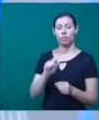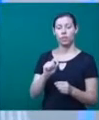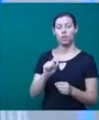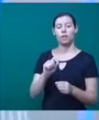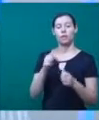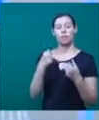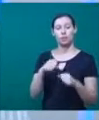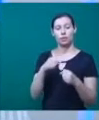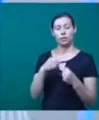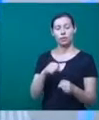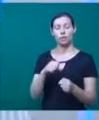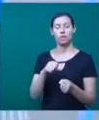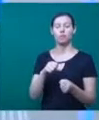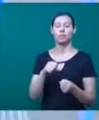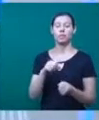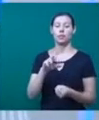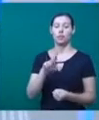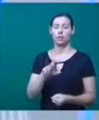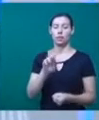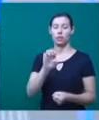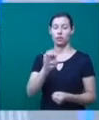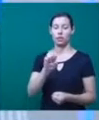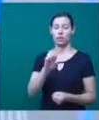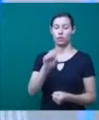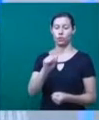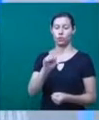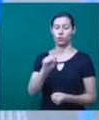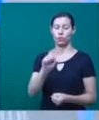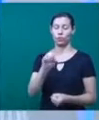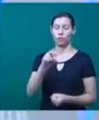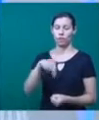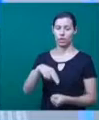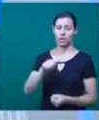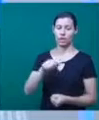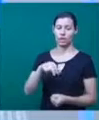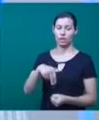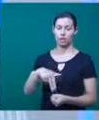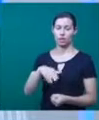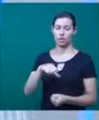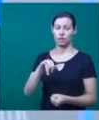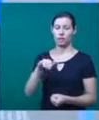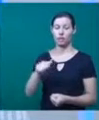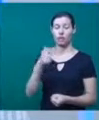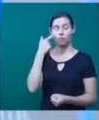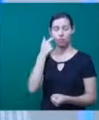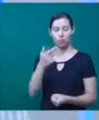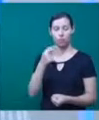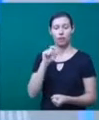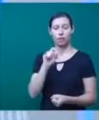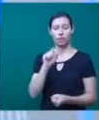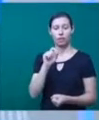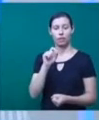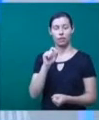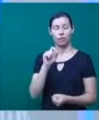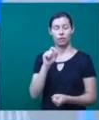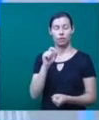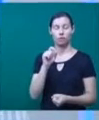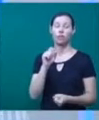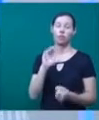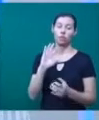ressonância magnética. A gente vai ter a visão das lesões características, que são lesões de desmielinização, que é